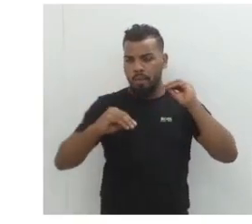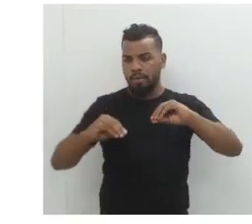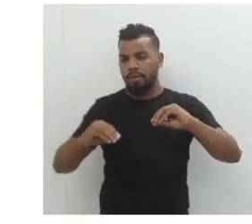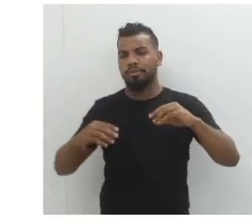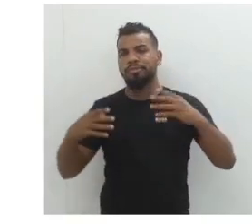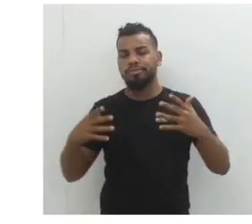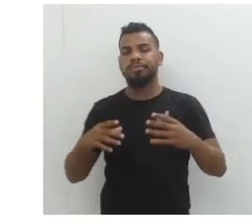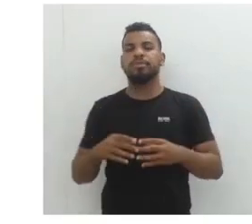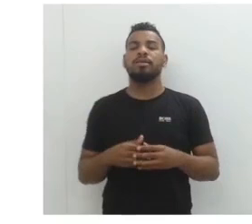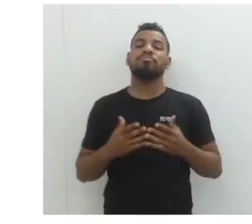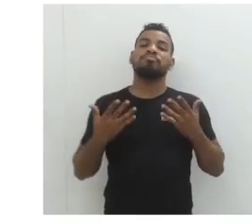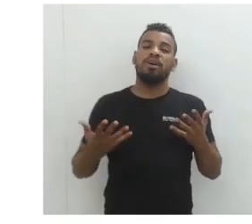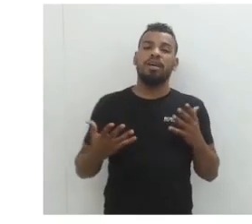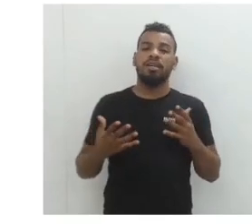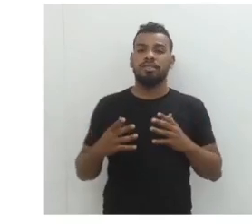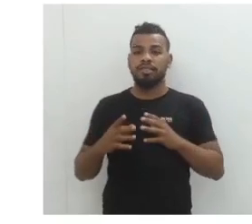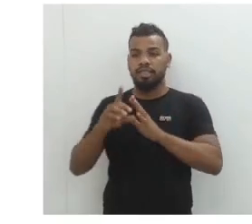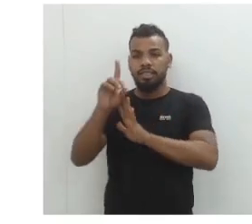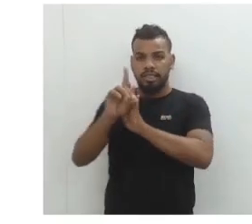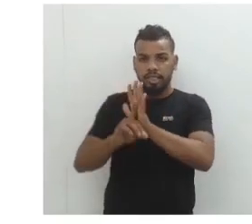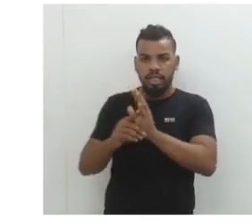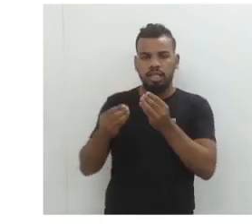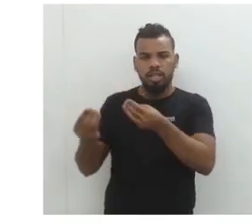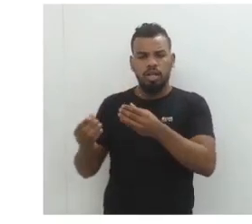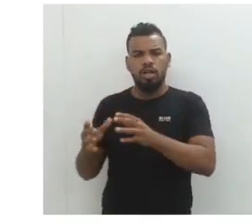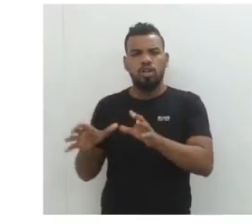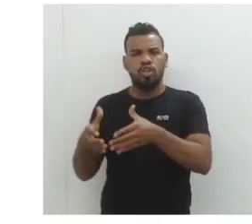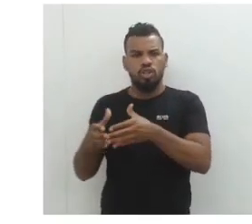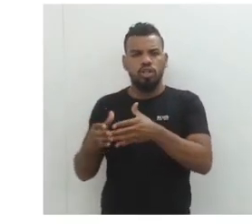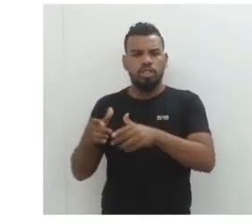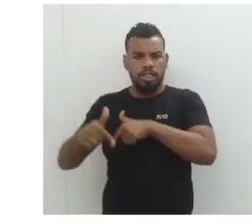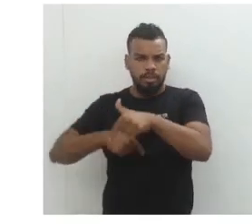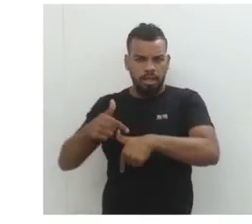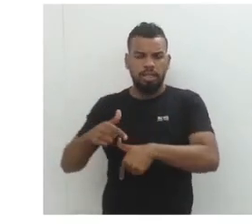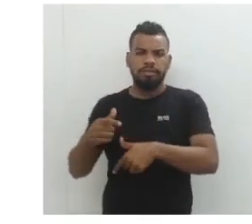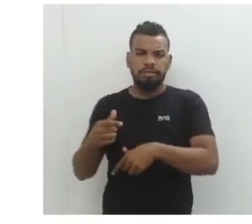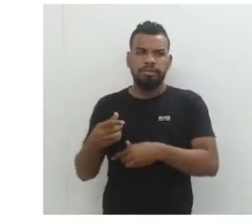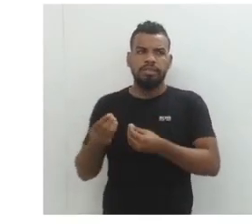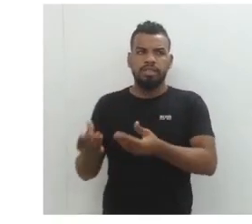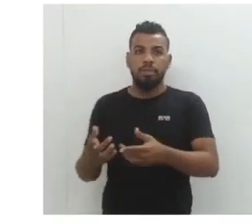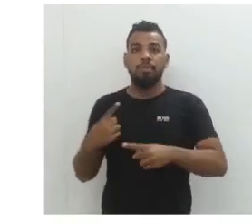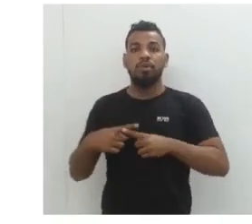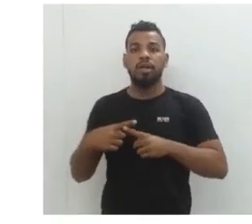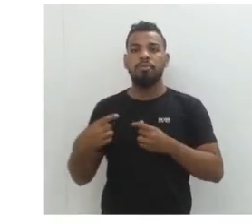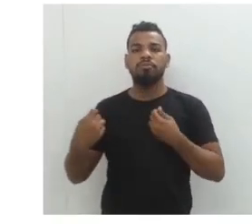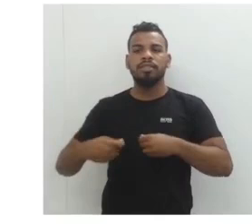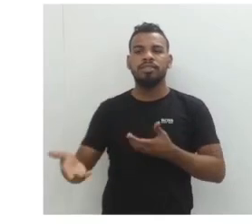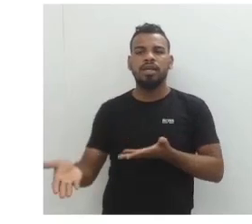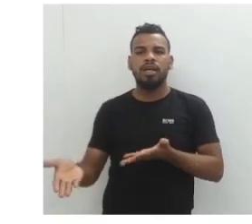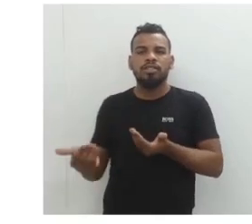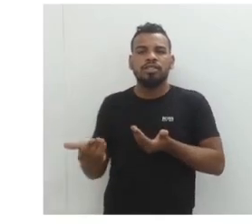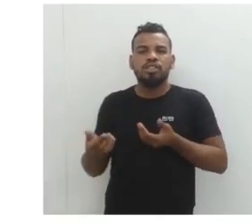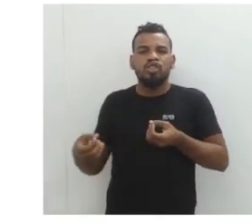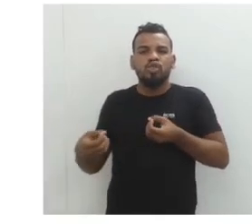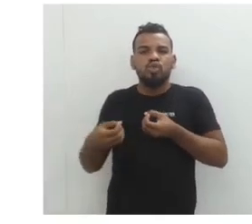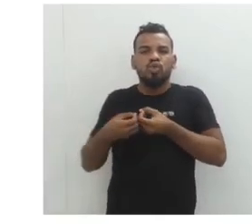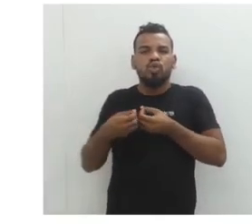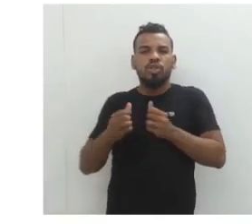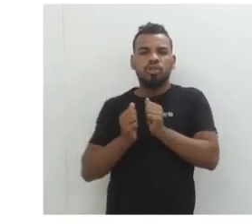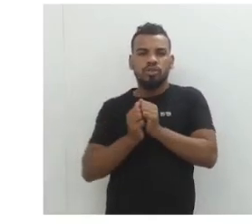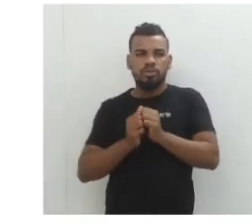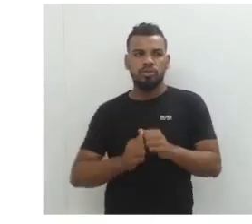alguns direitos à classe trabalhadora, por exemplo, porque ele precisava aproximar essa classe,